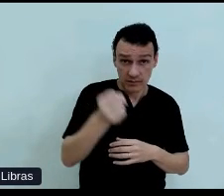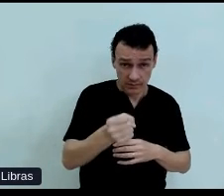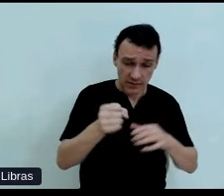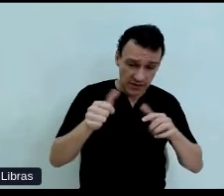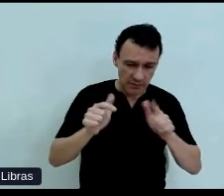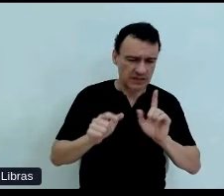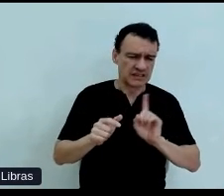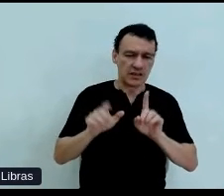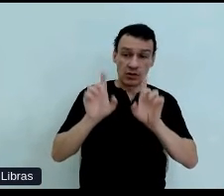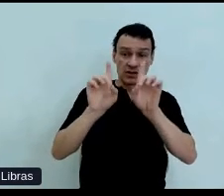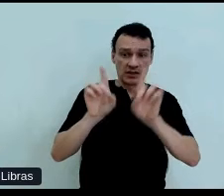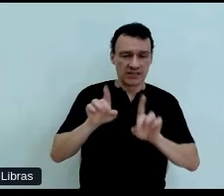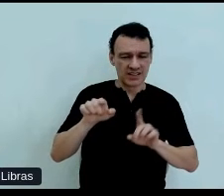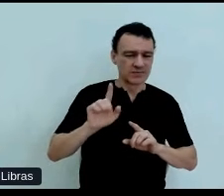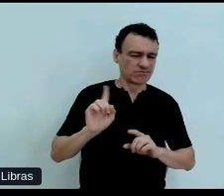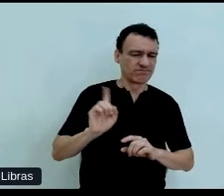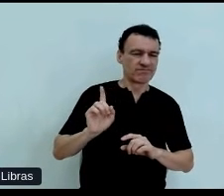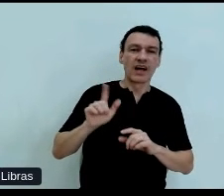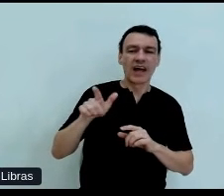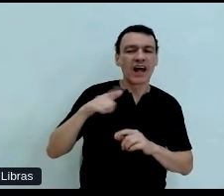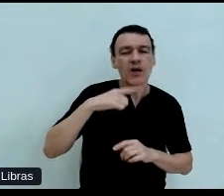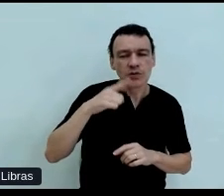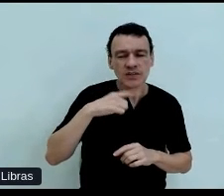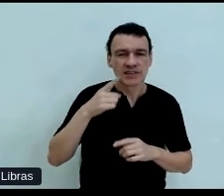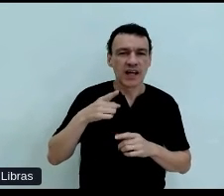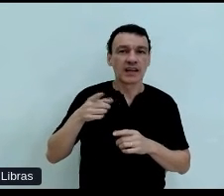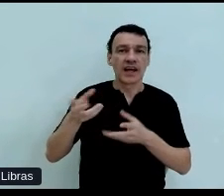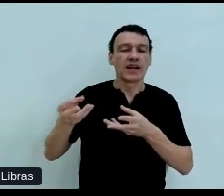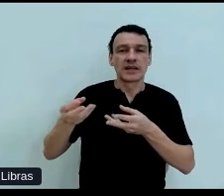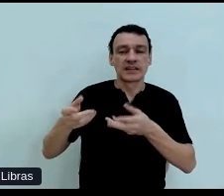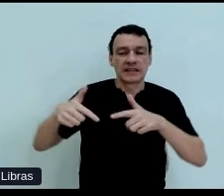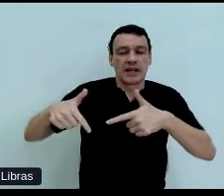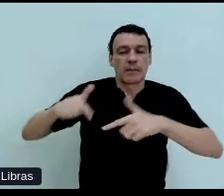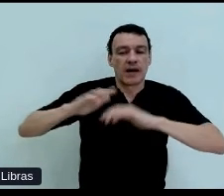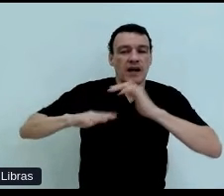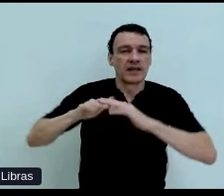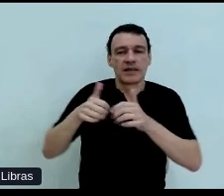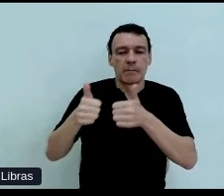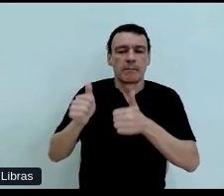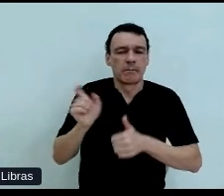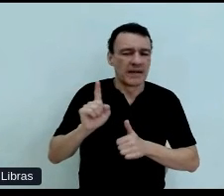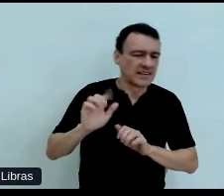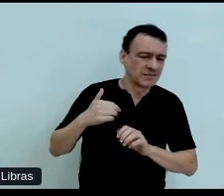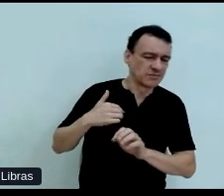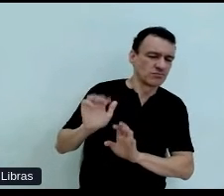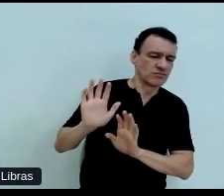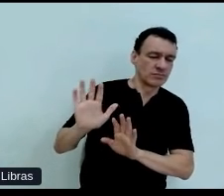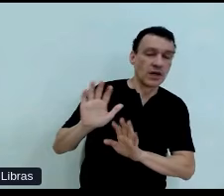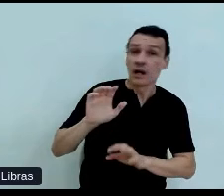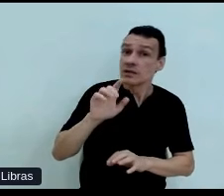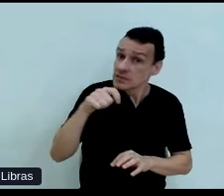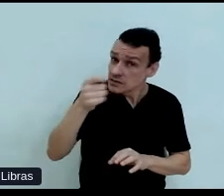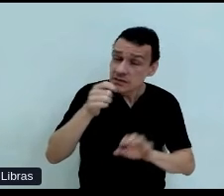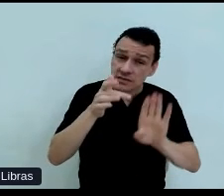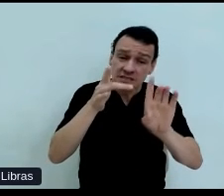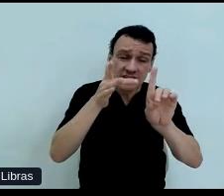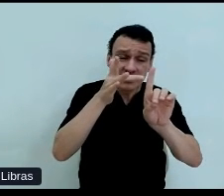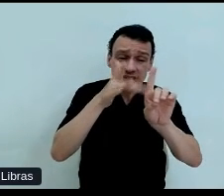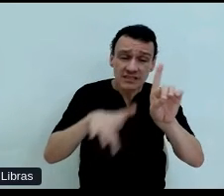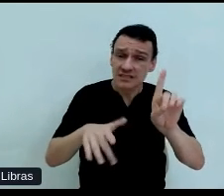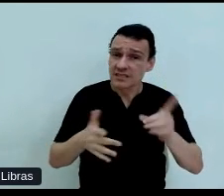podem atingir os mesmos patamares que pessoas sem deficiência. E um olhar de que não vou